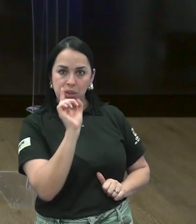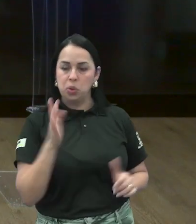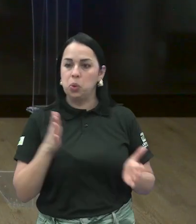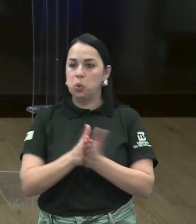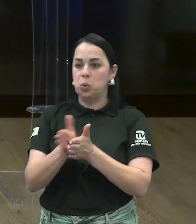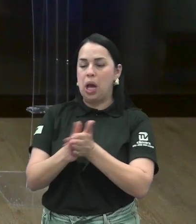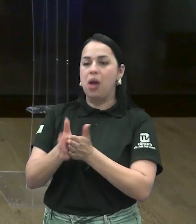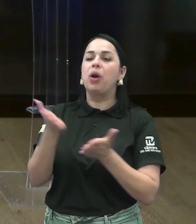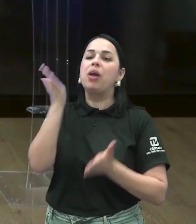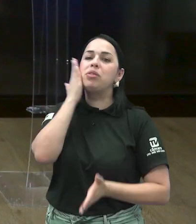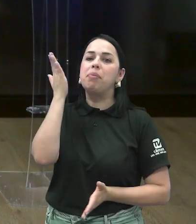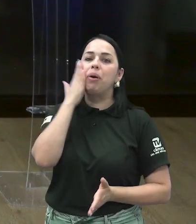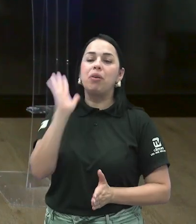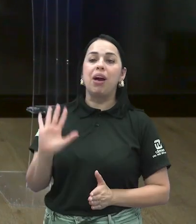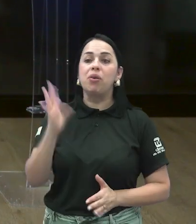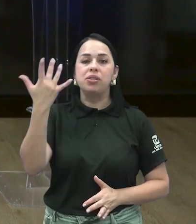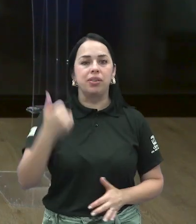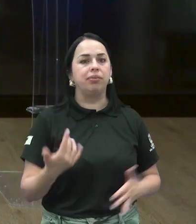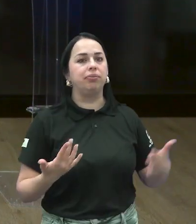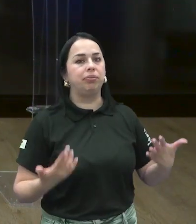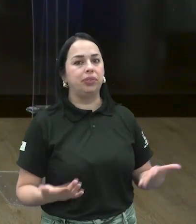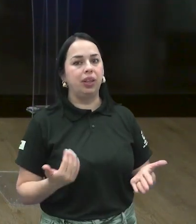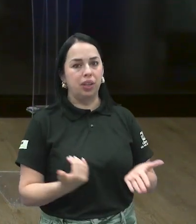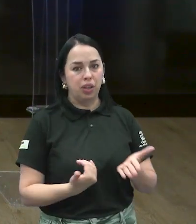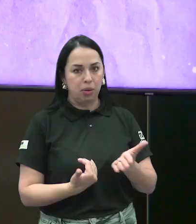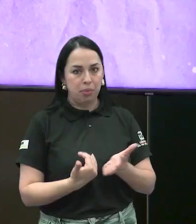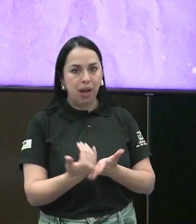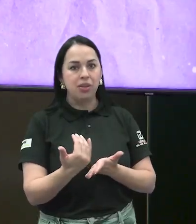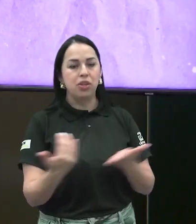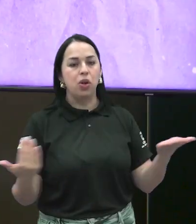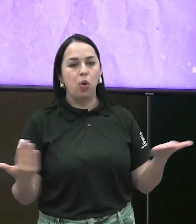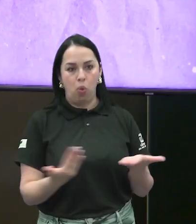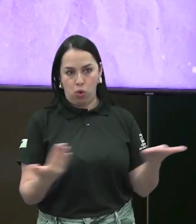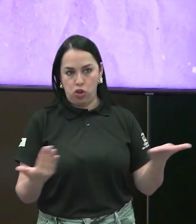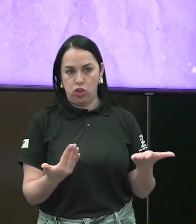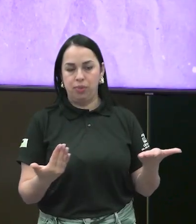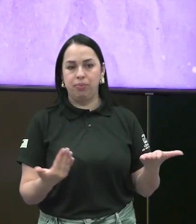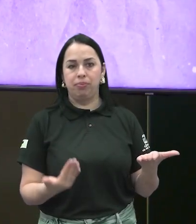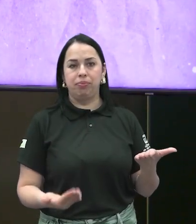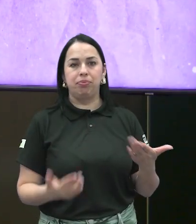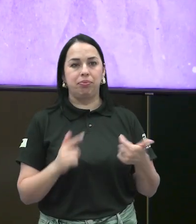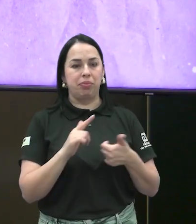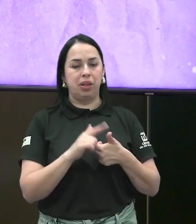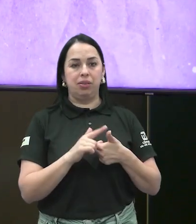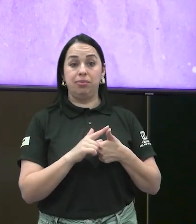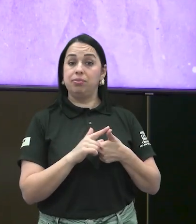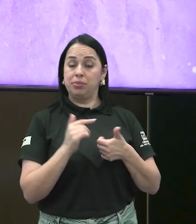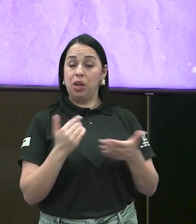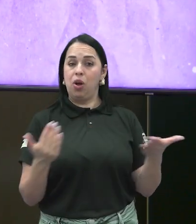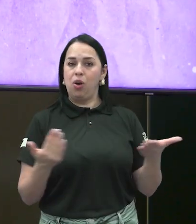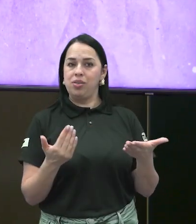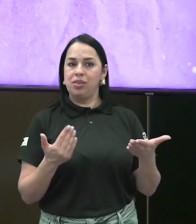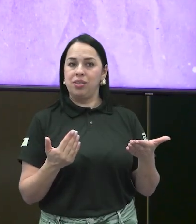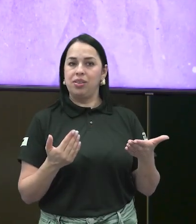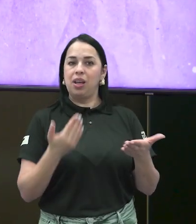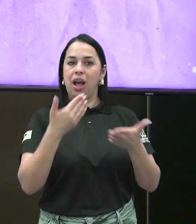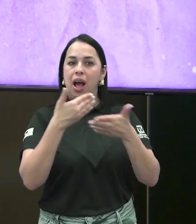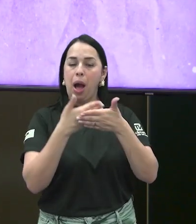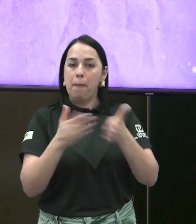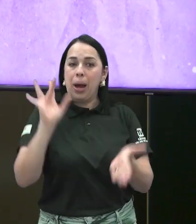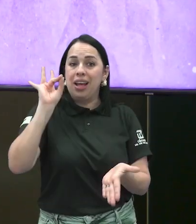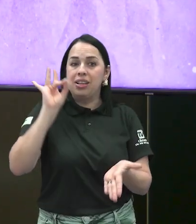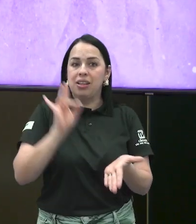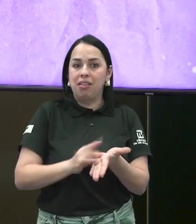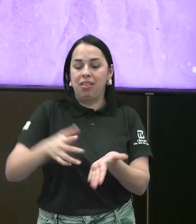muito animada, quero saber a programação. Então bora lá, a gente começa a agenda cultural desse final de semana em grande estilo. Hoje rola a